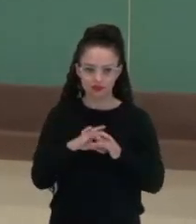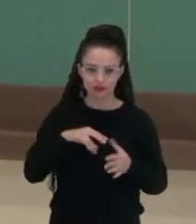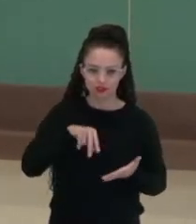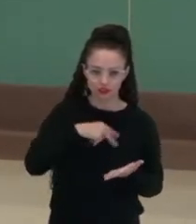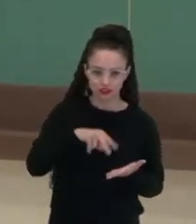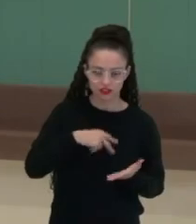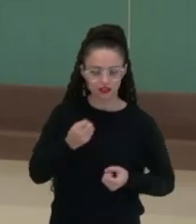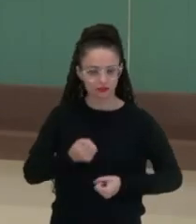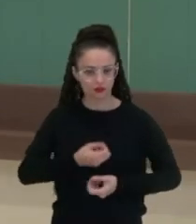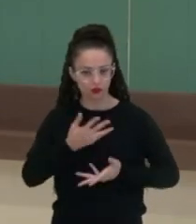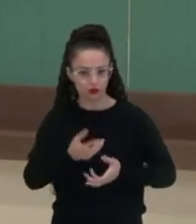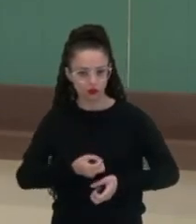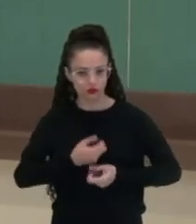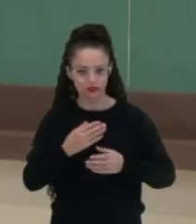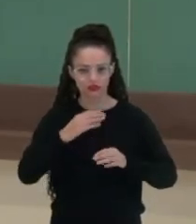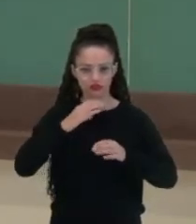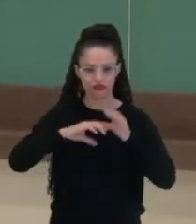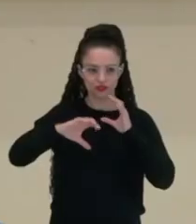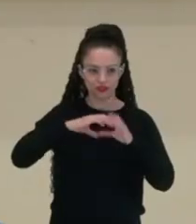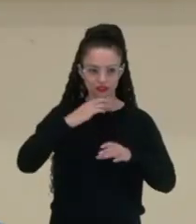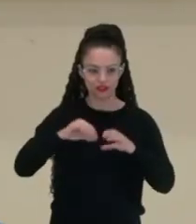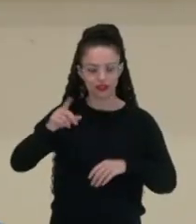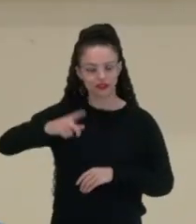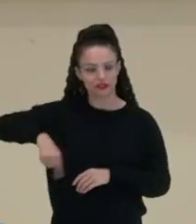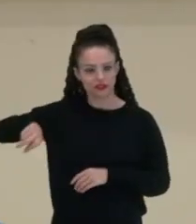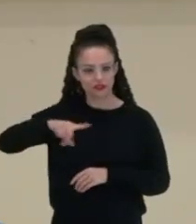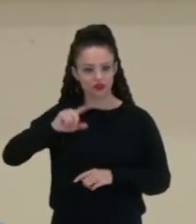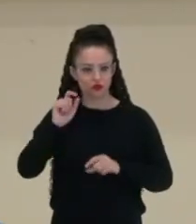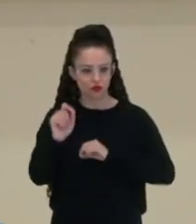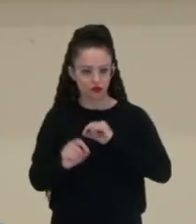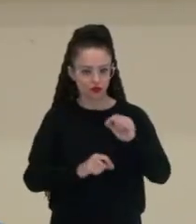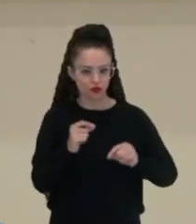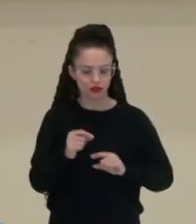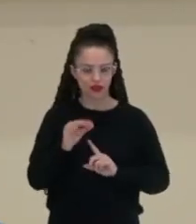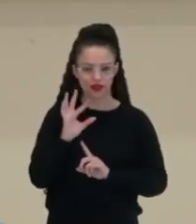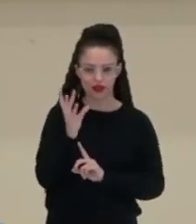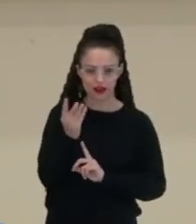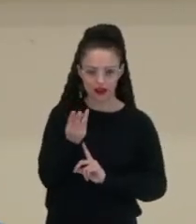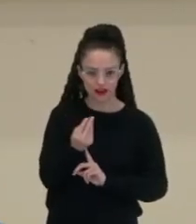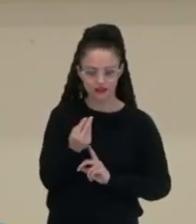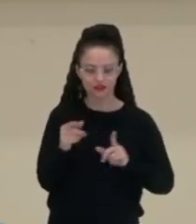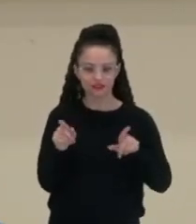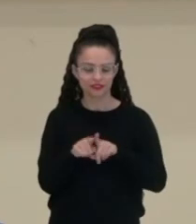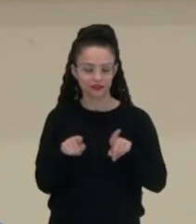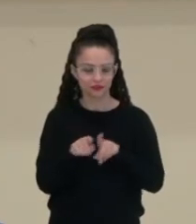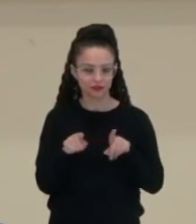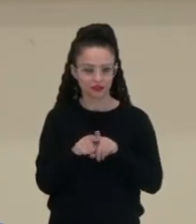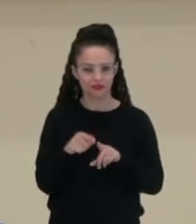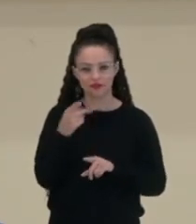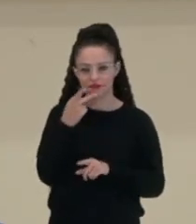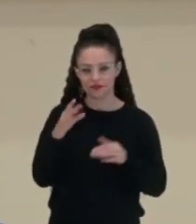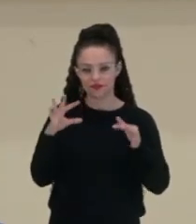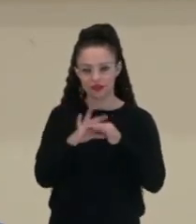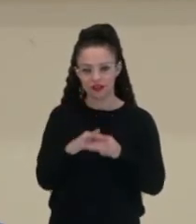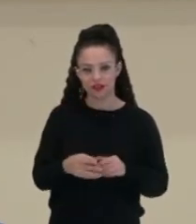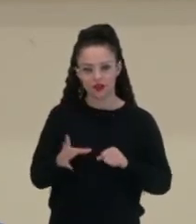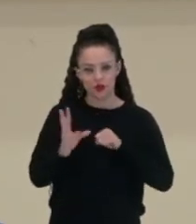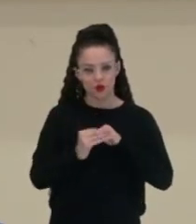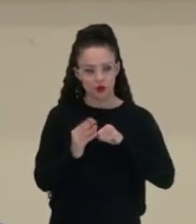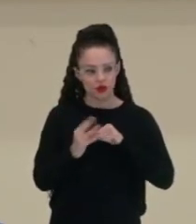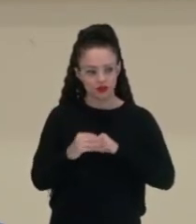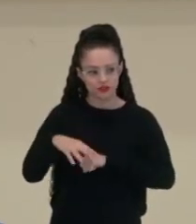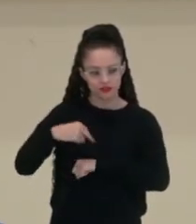de poesias, de canto, né? Eles vão estar ali trazendo a arte e trazendo também, através da fala, o